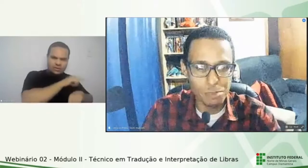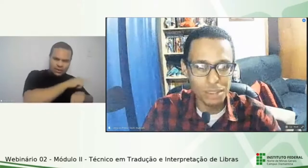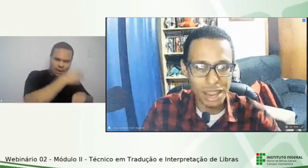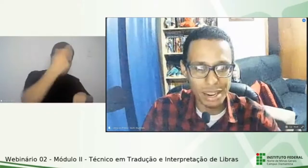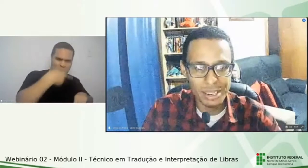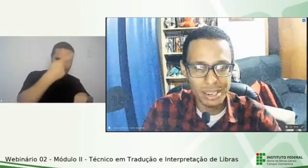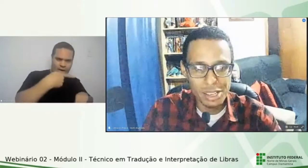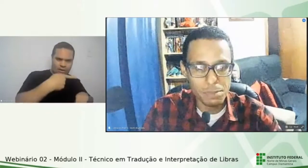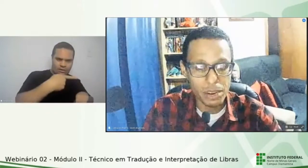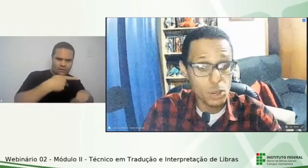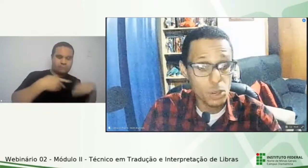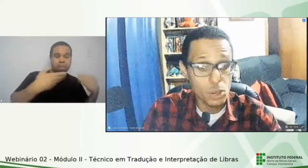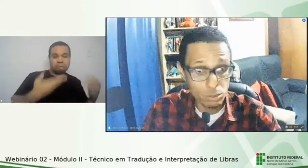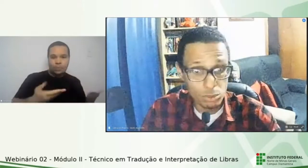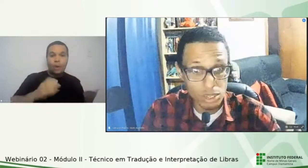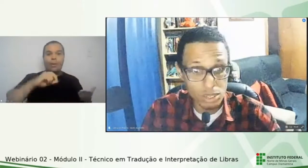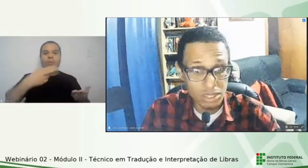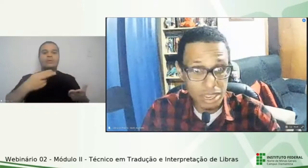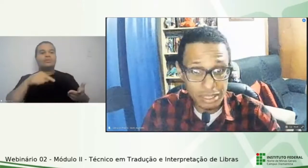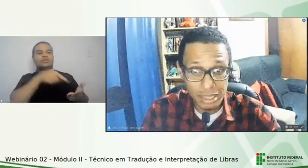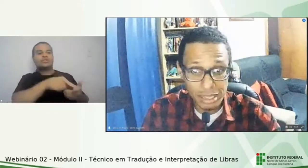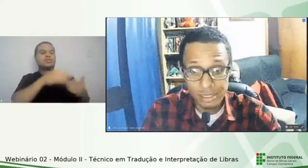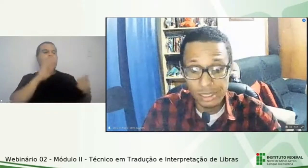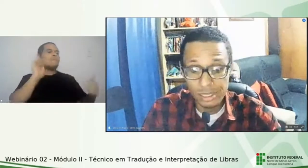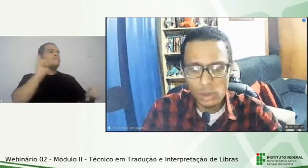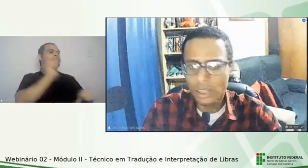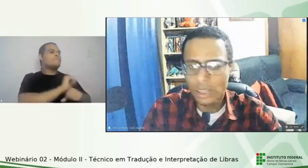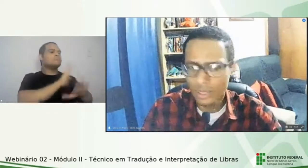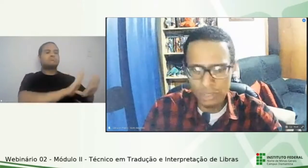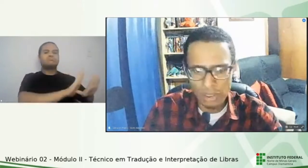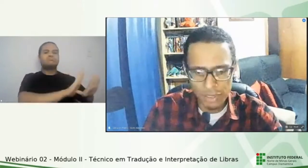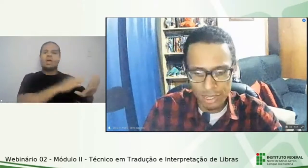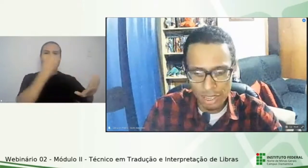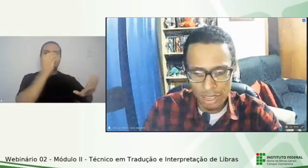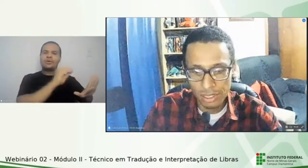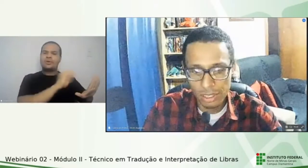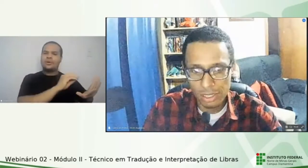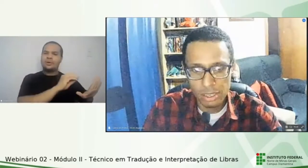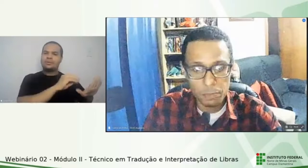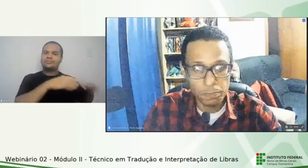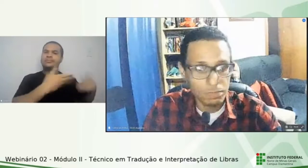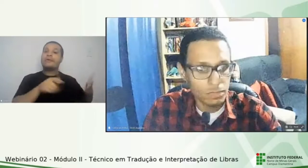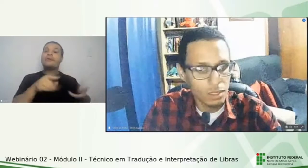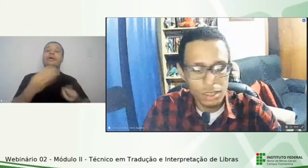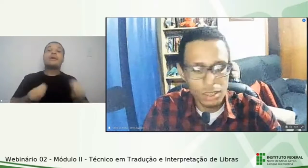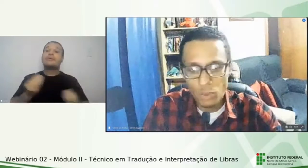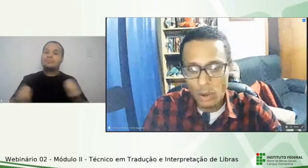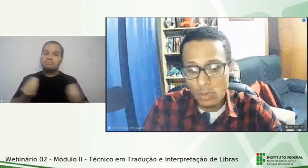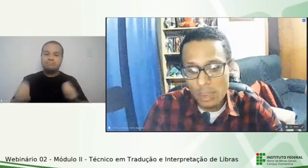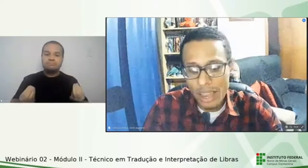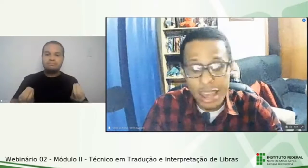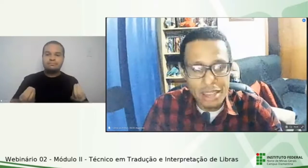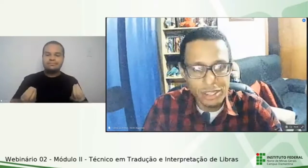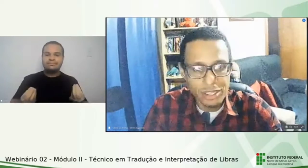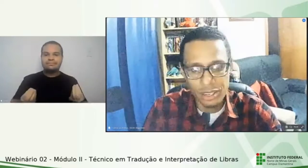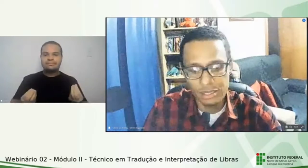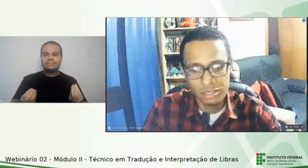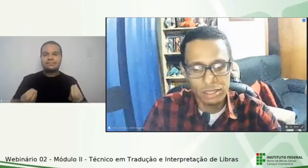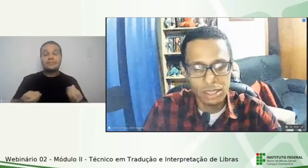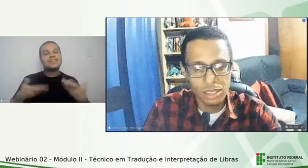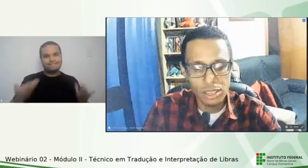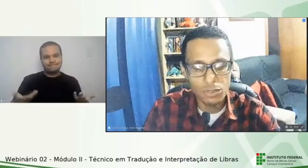ditado popular, para que o assunto se estenda? O que que você vai fazer? Isso é